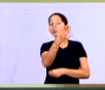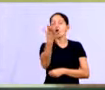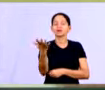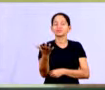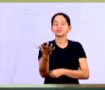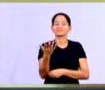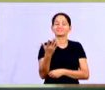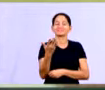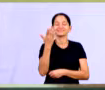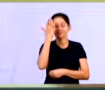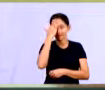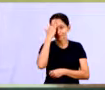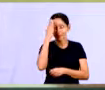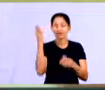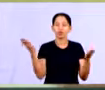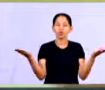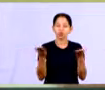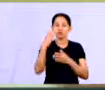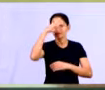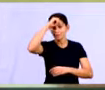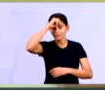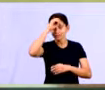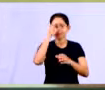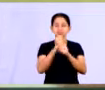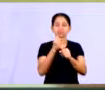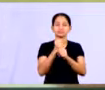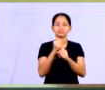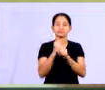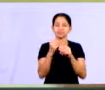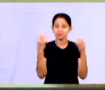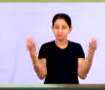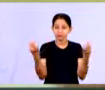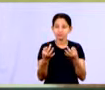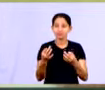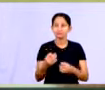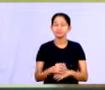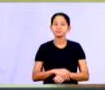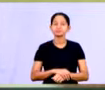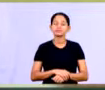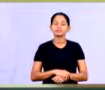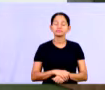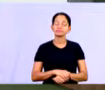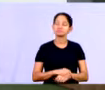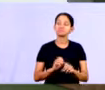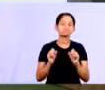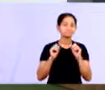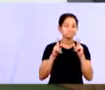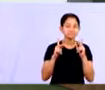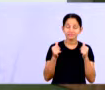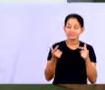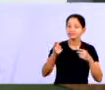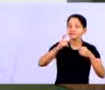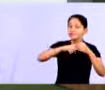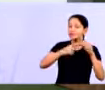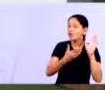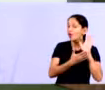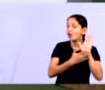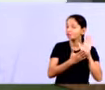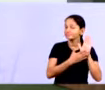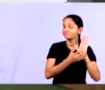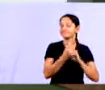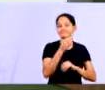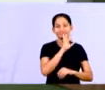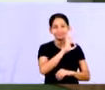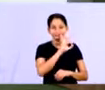ainda vai ser calculado hoje ainda no final da nossa aula. E aí, professor? Tudo certo, professora. Voltando, já apaguei, deu tudo